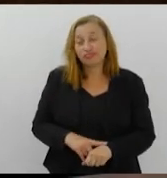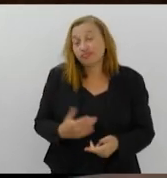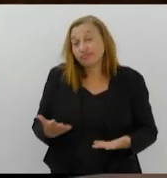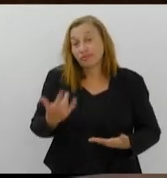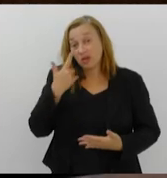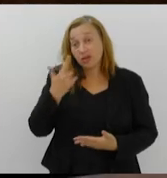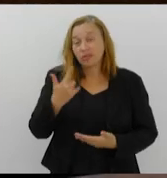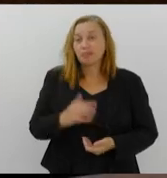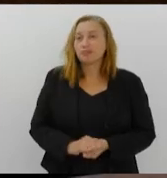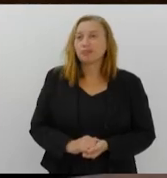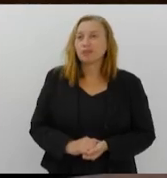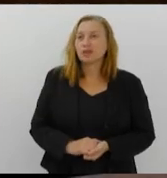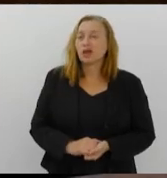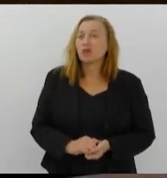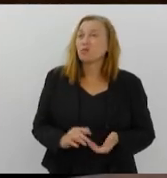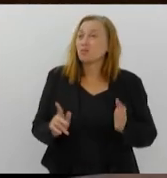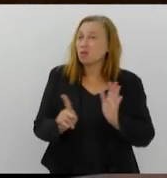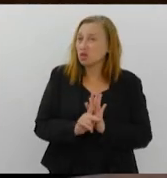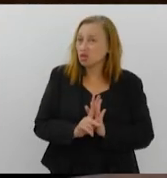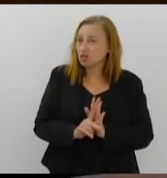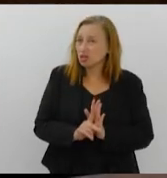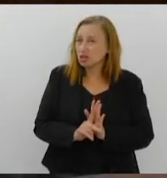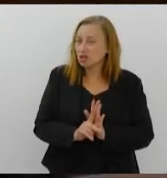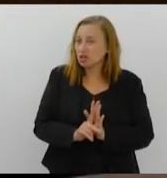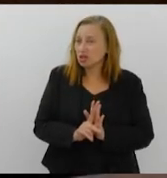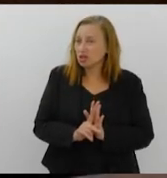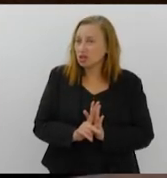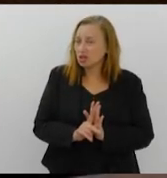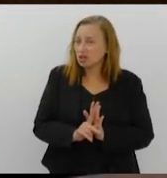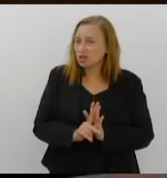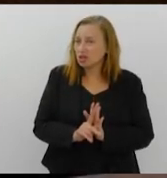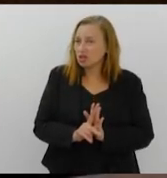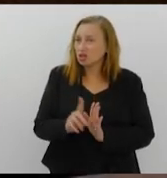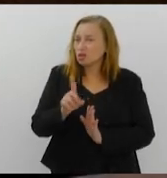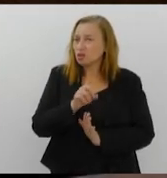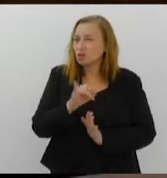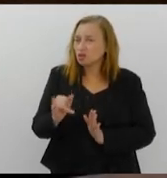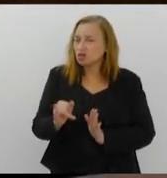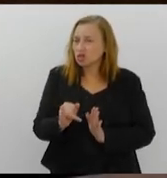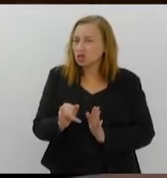bem, aqui o projeto entra em vigor na data de sua